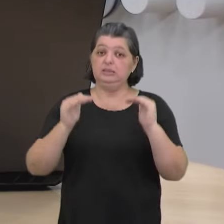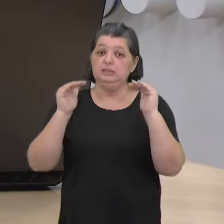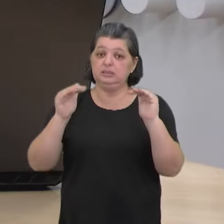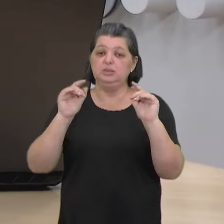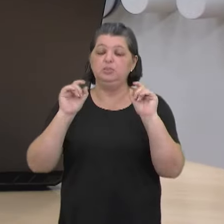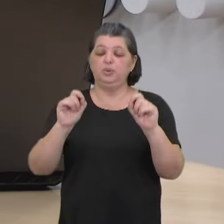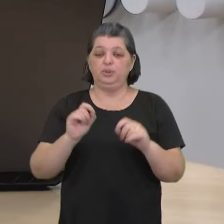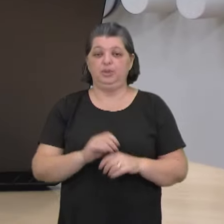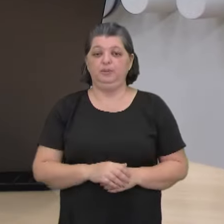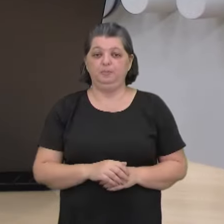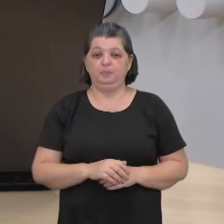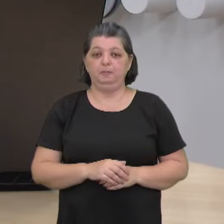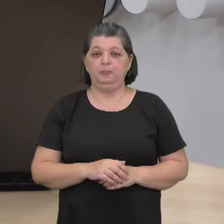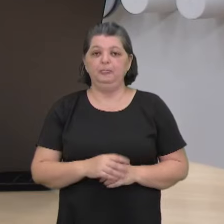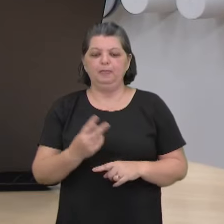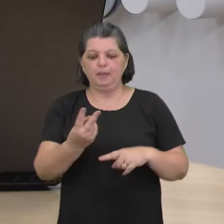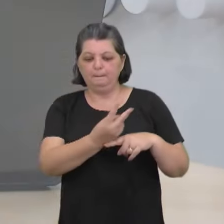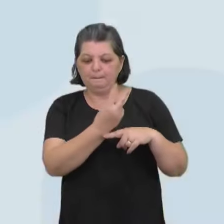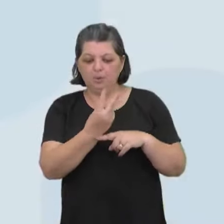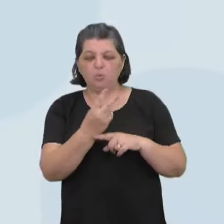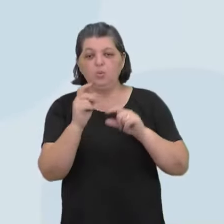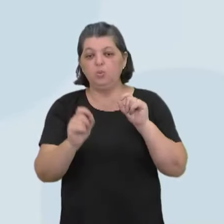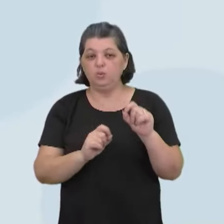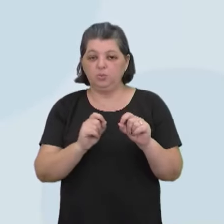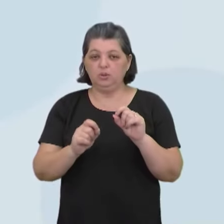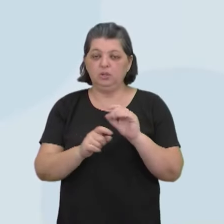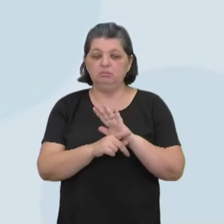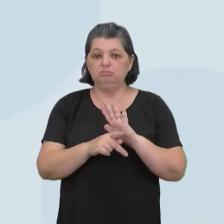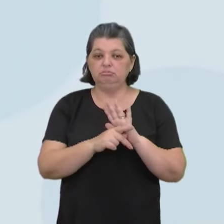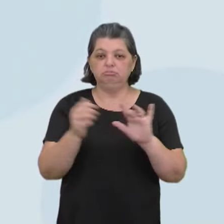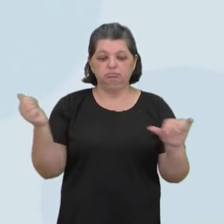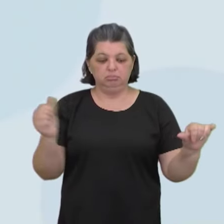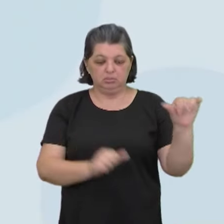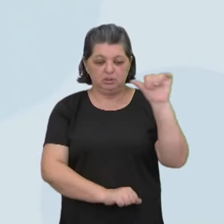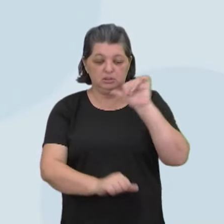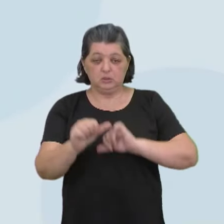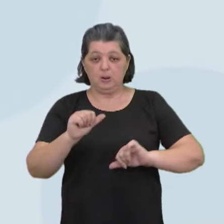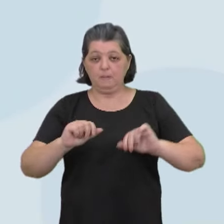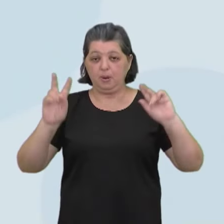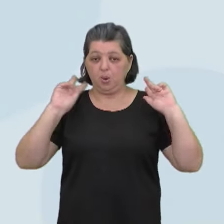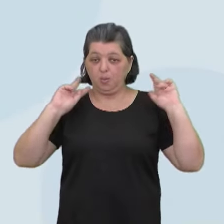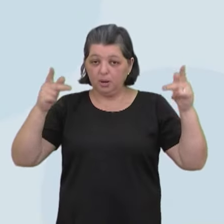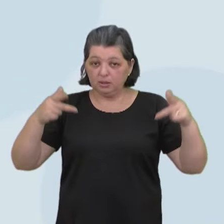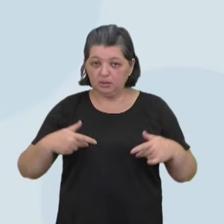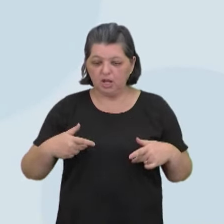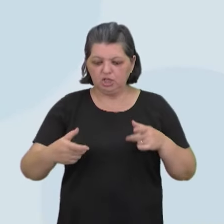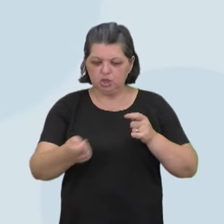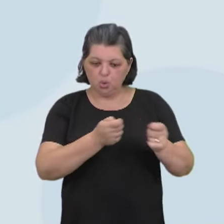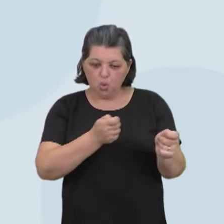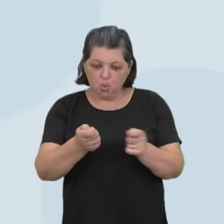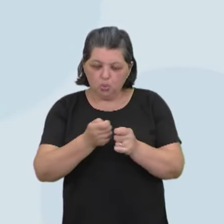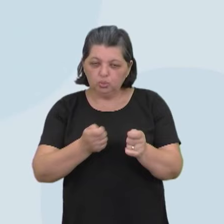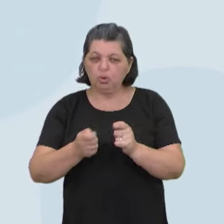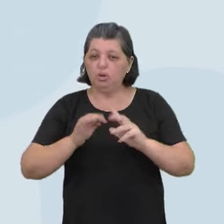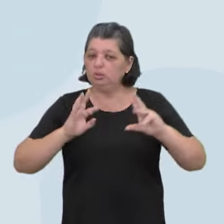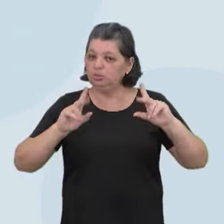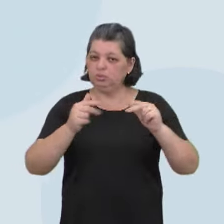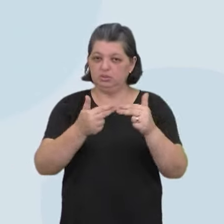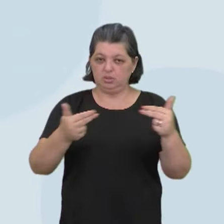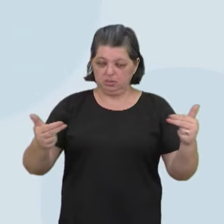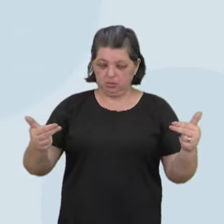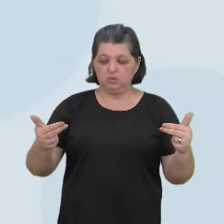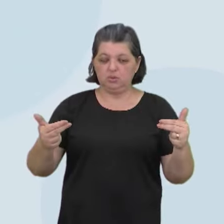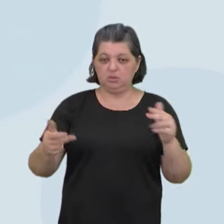que procura tornar a humanidade senhora, controladora, dominadora